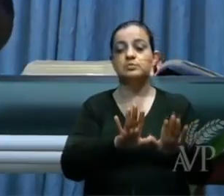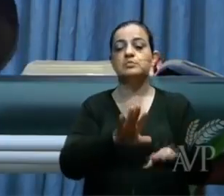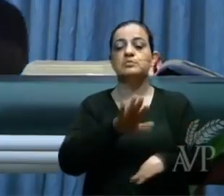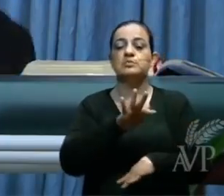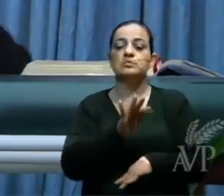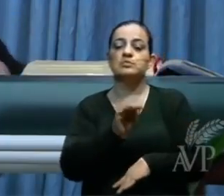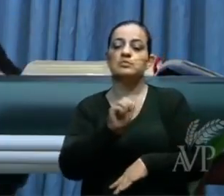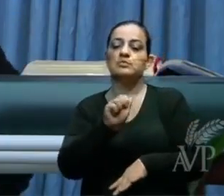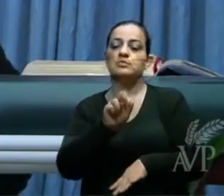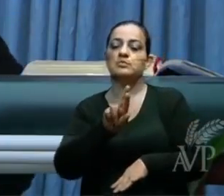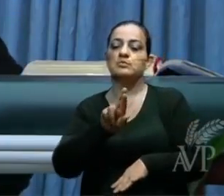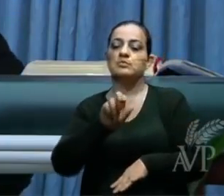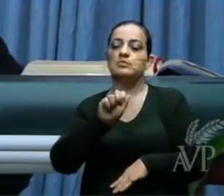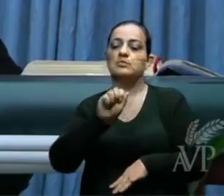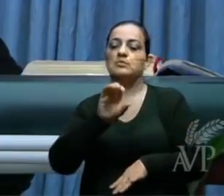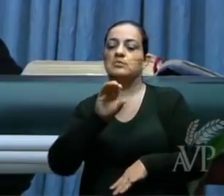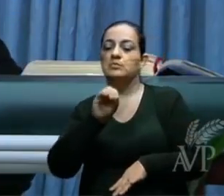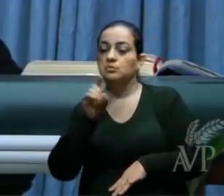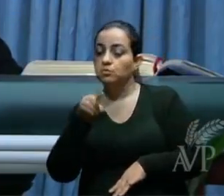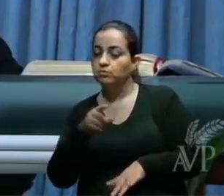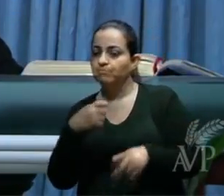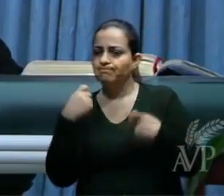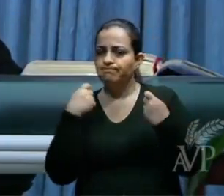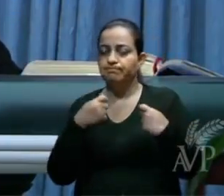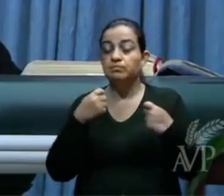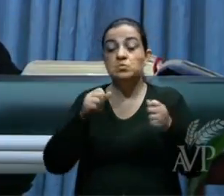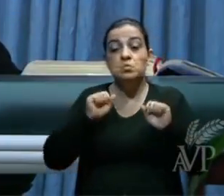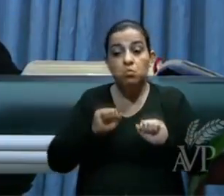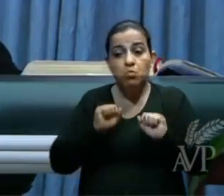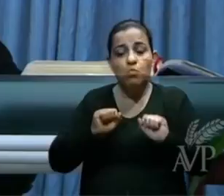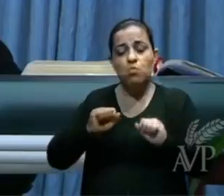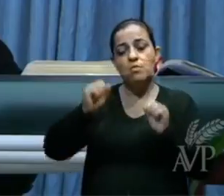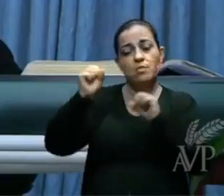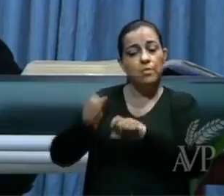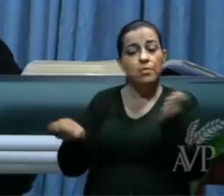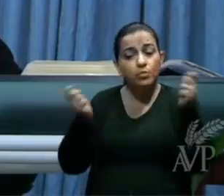oportunidade de evitar isso e não quis